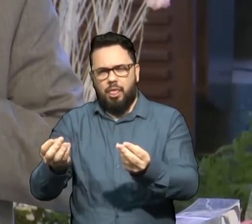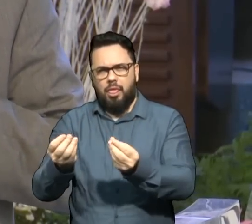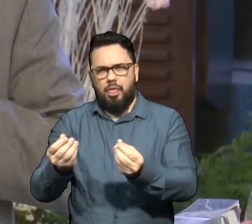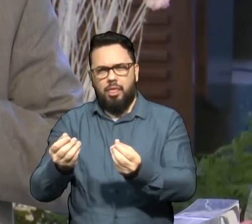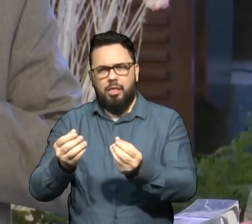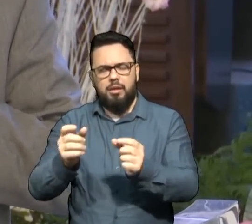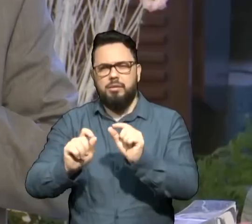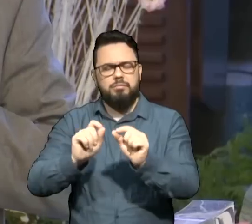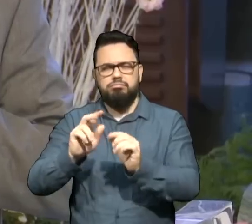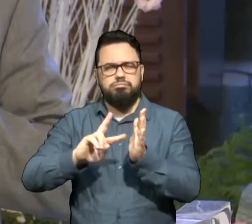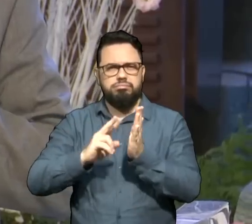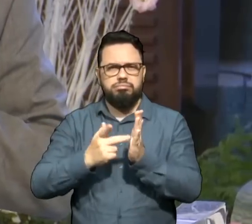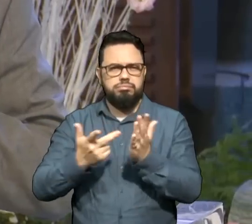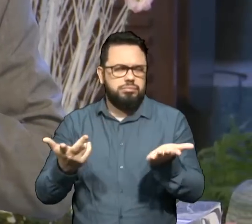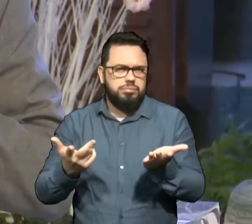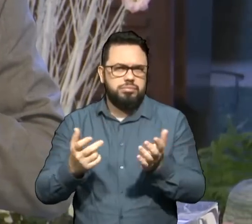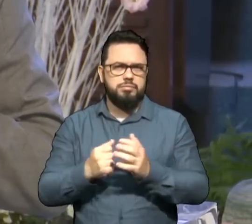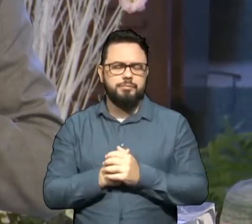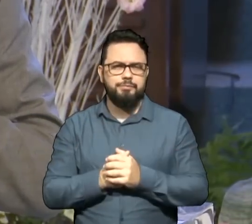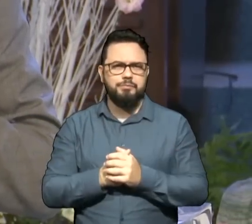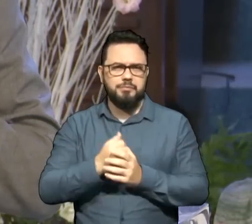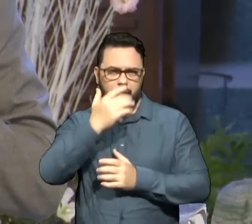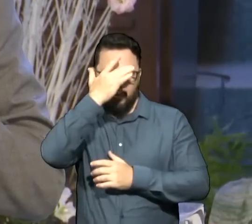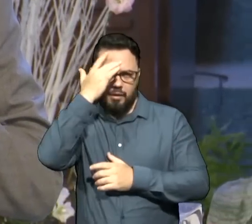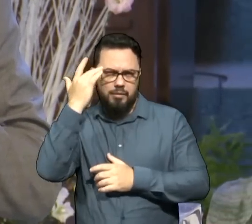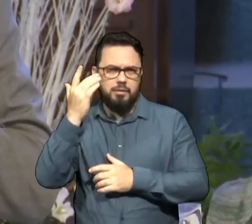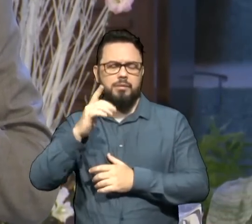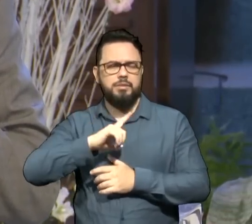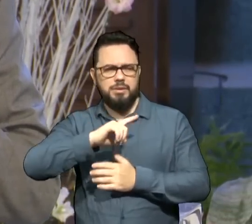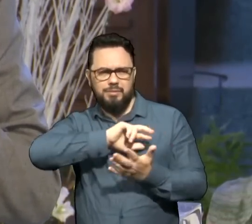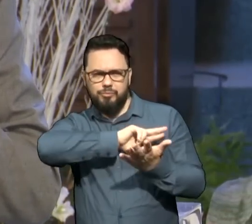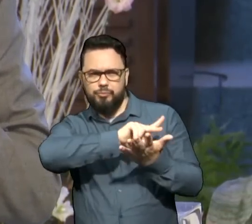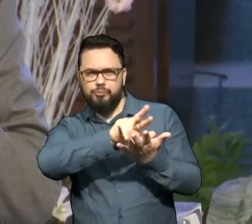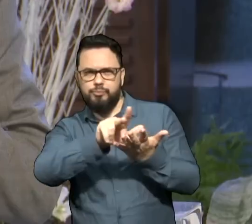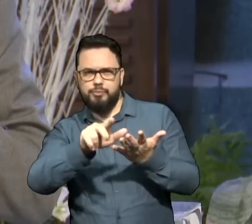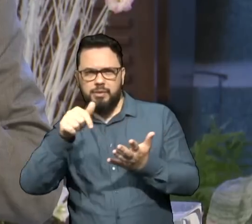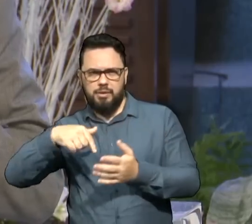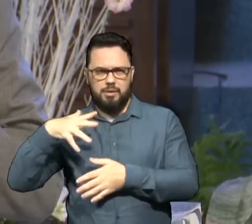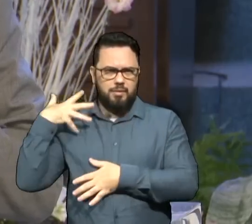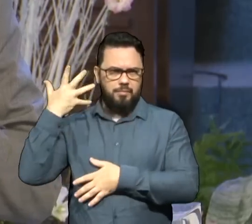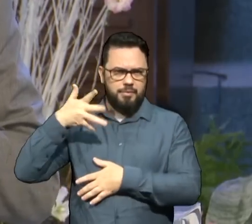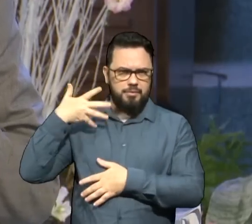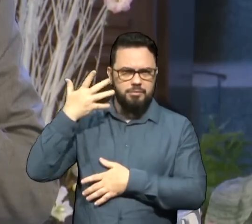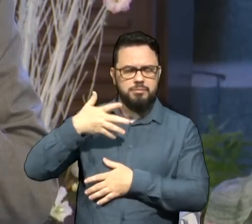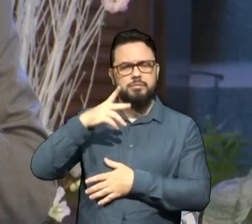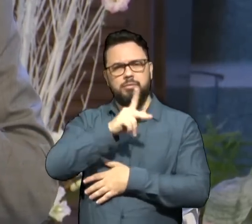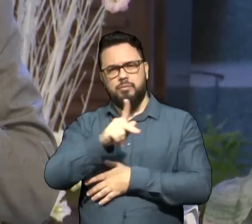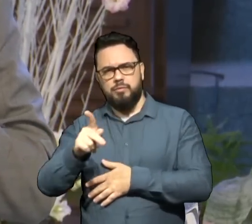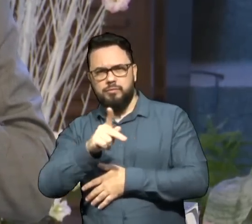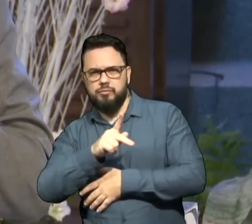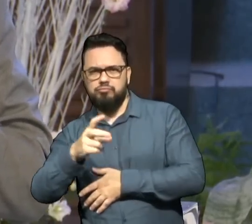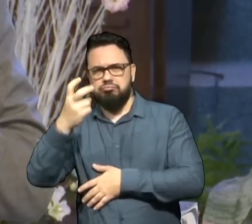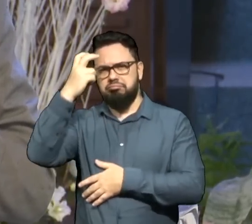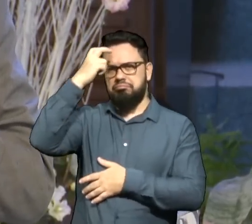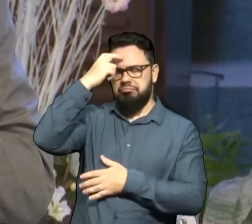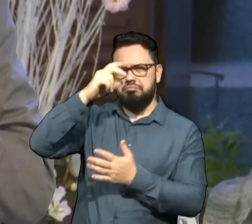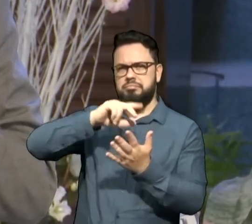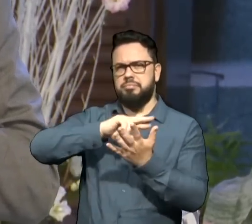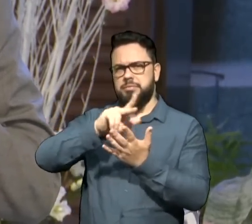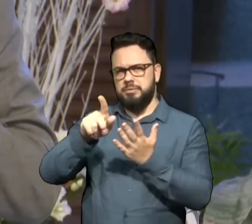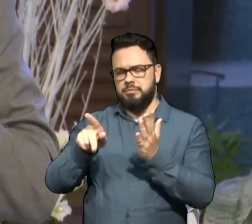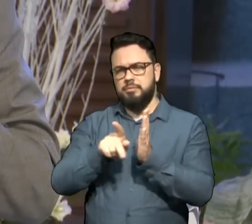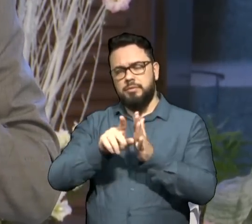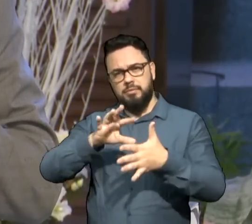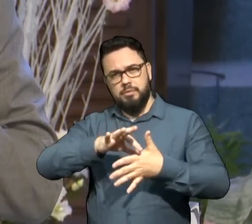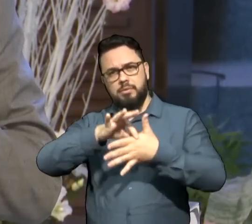o que isso significa várias pessoas da igreja estarão sendo Reunidas para palestrar aqui intelectuais professores representantes da igreja